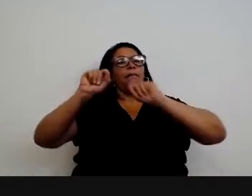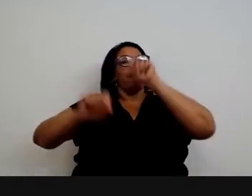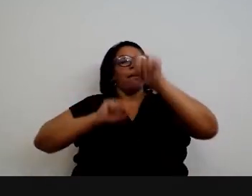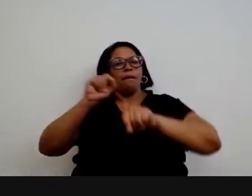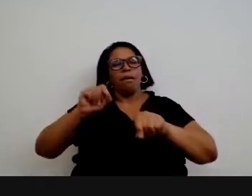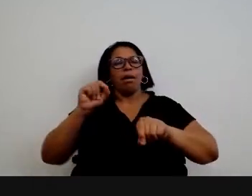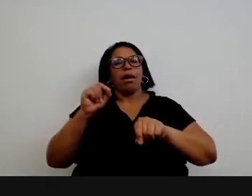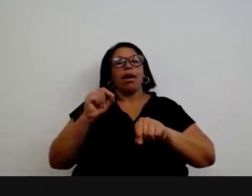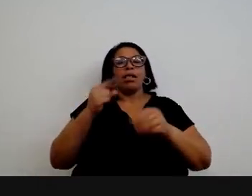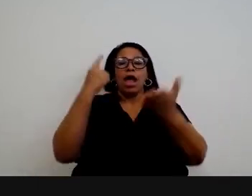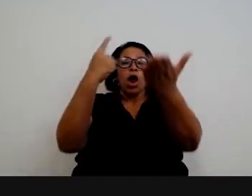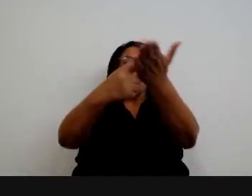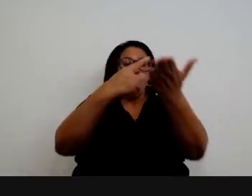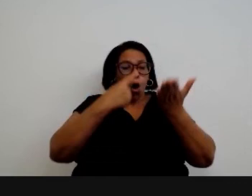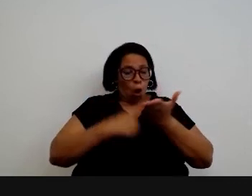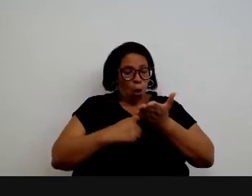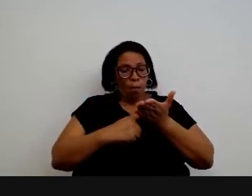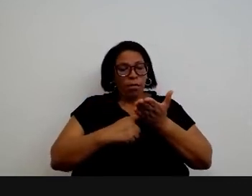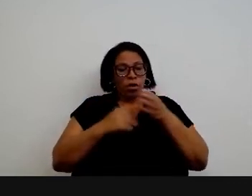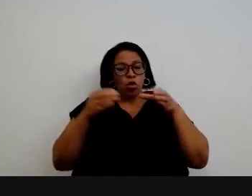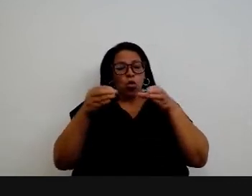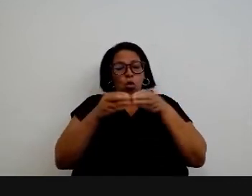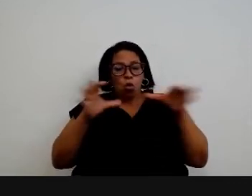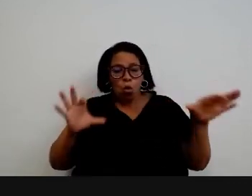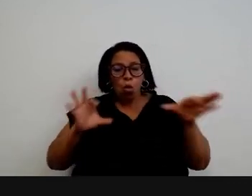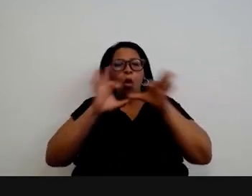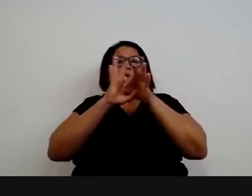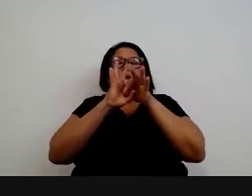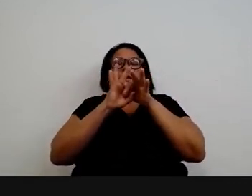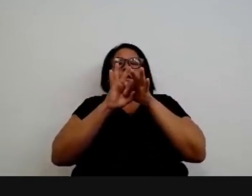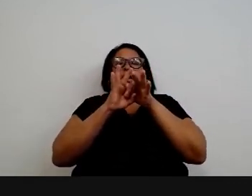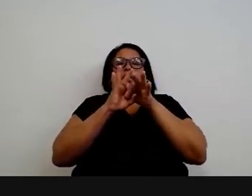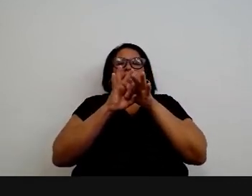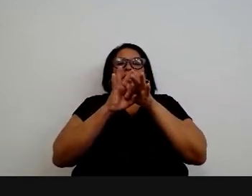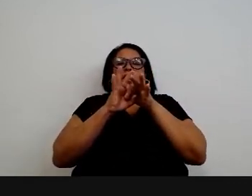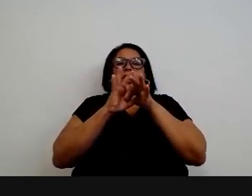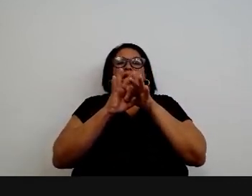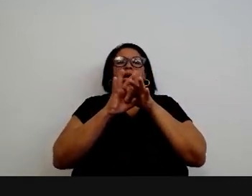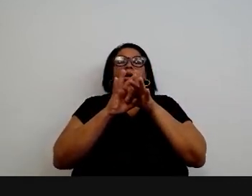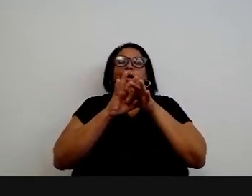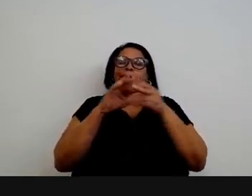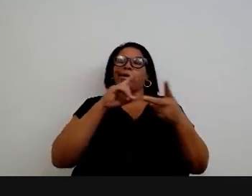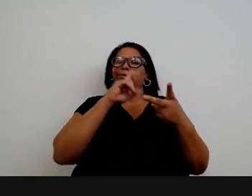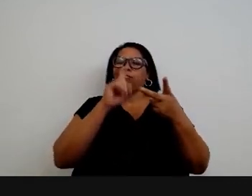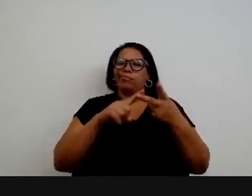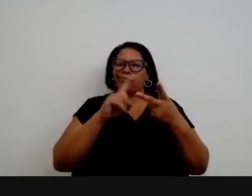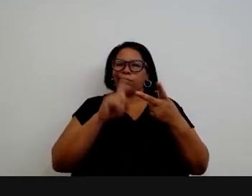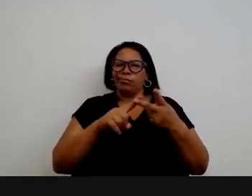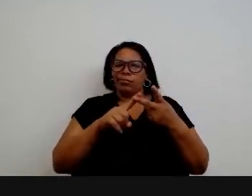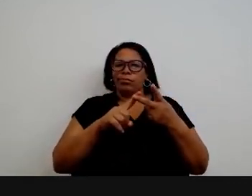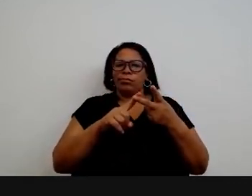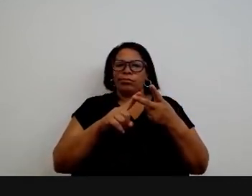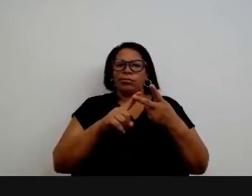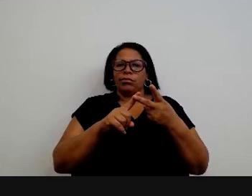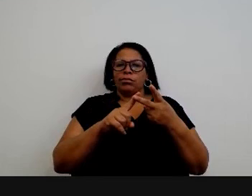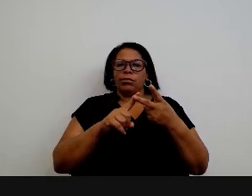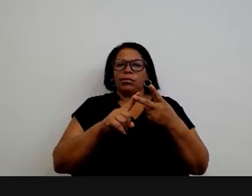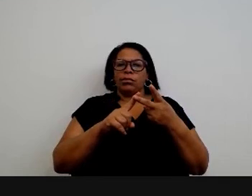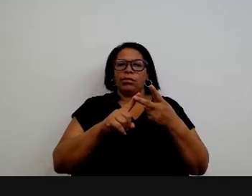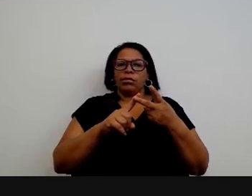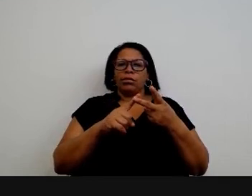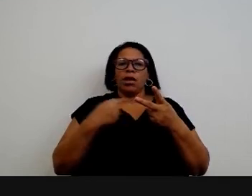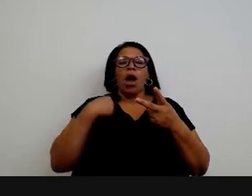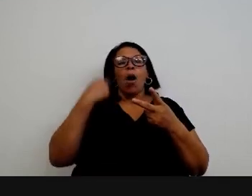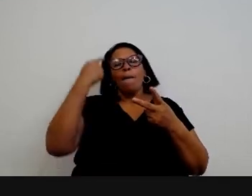para pactuar conosco. Segundo, eu preciso romper com a lógica unilateral de uma